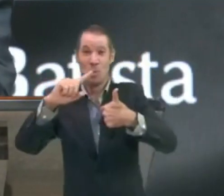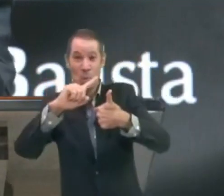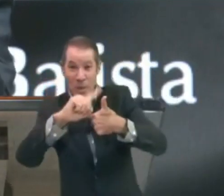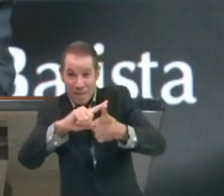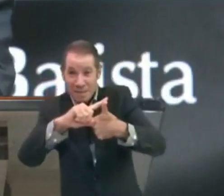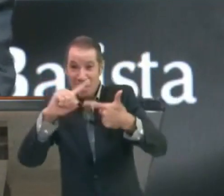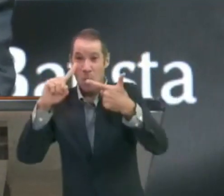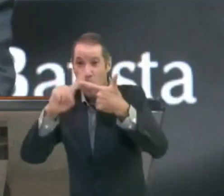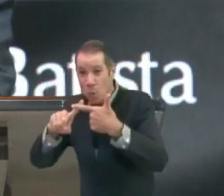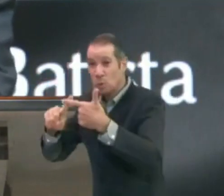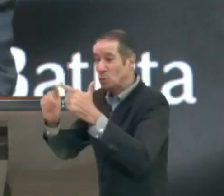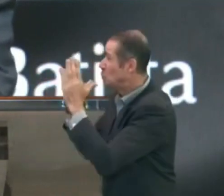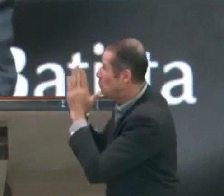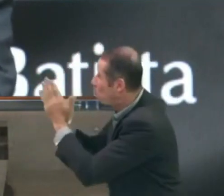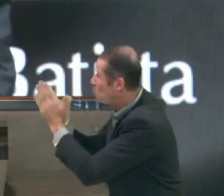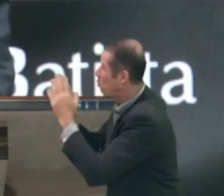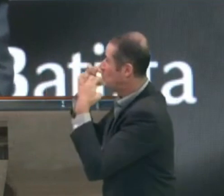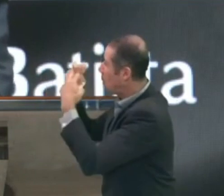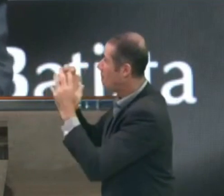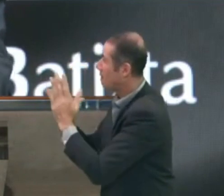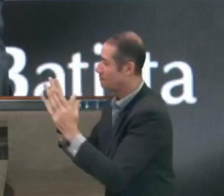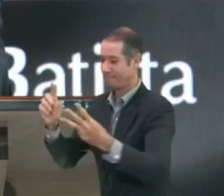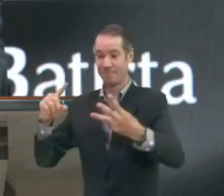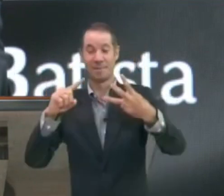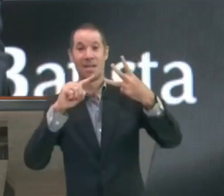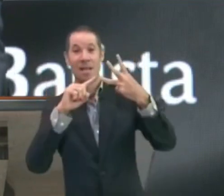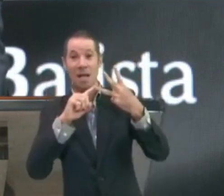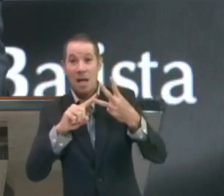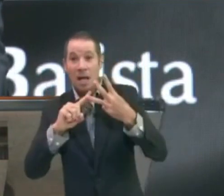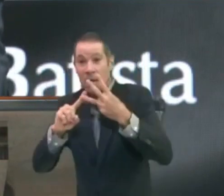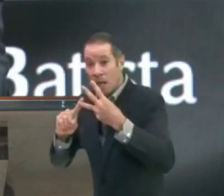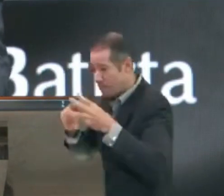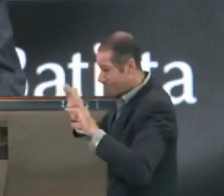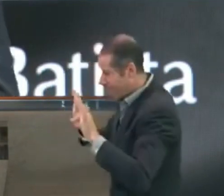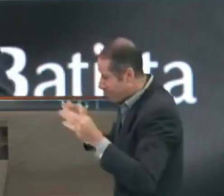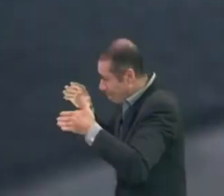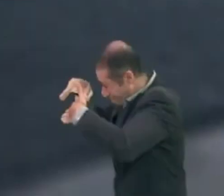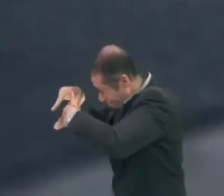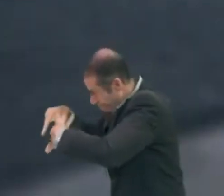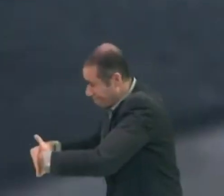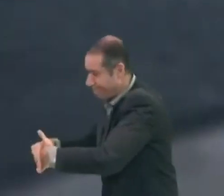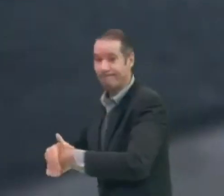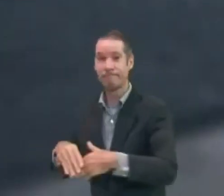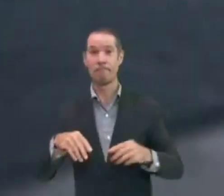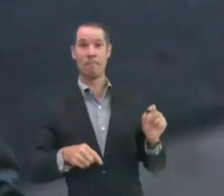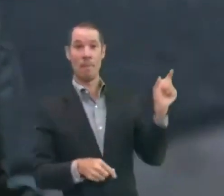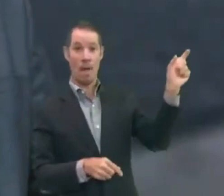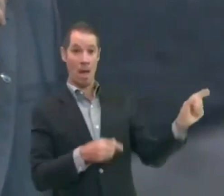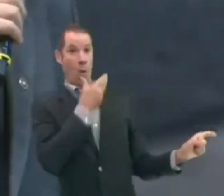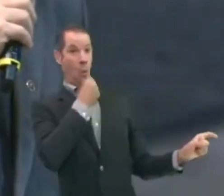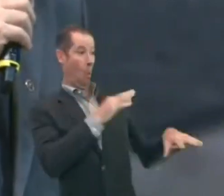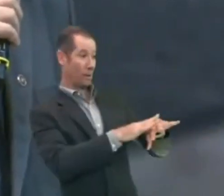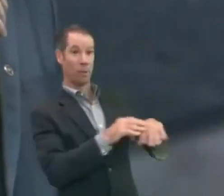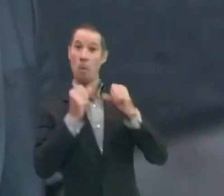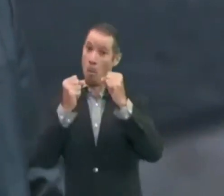vai em súplica, mas ele vai também em submissão. Ele poderia dizer qualquer